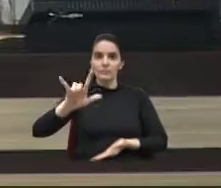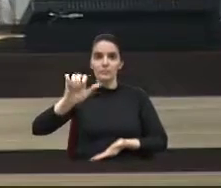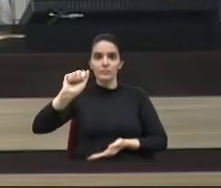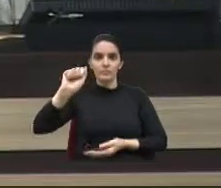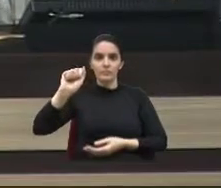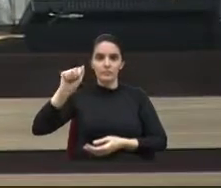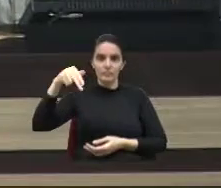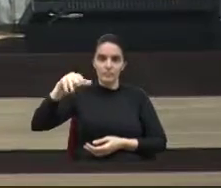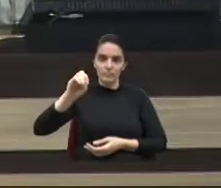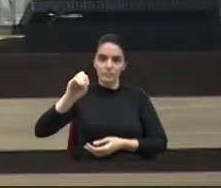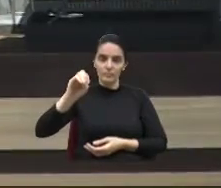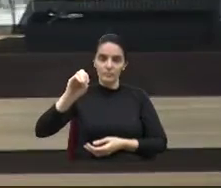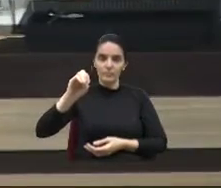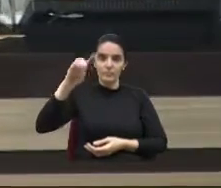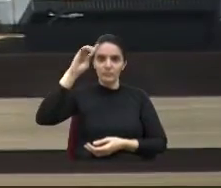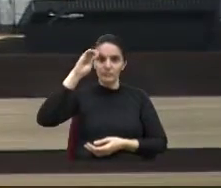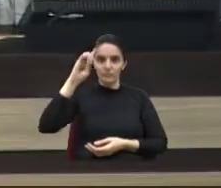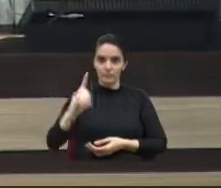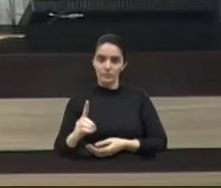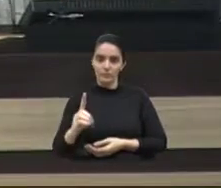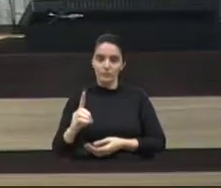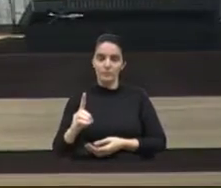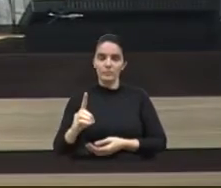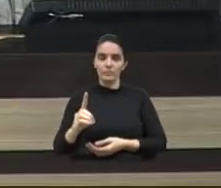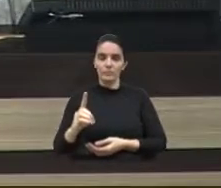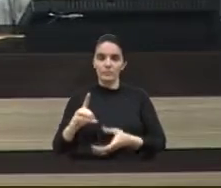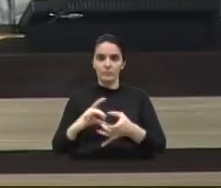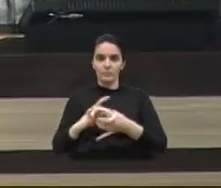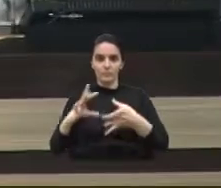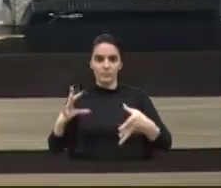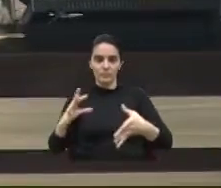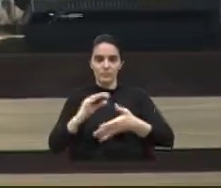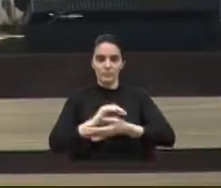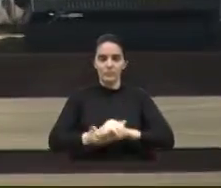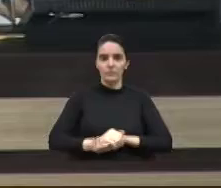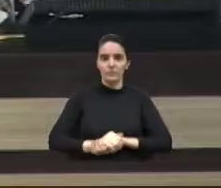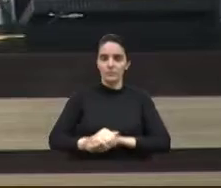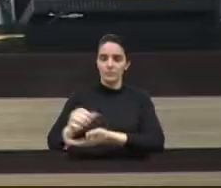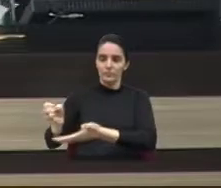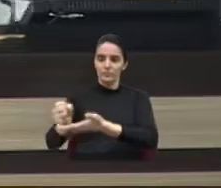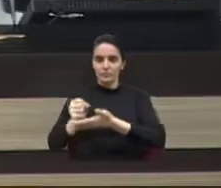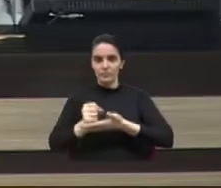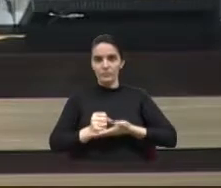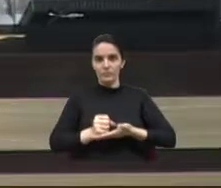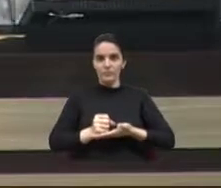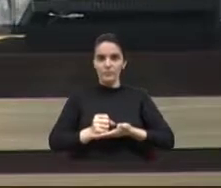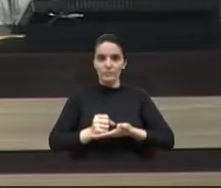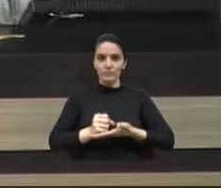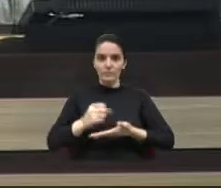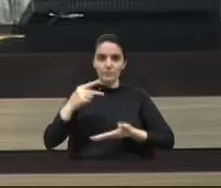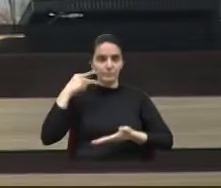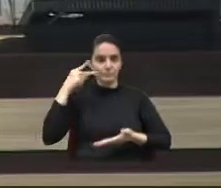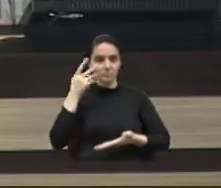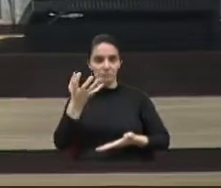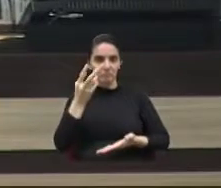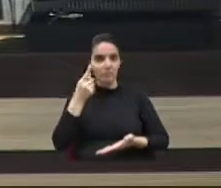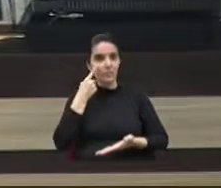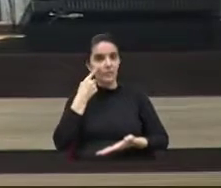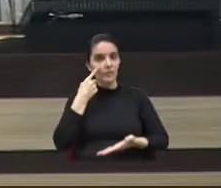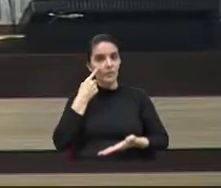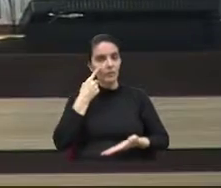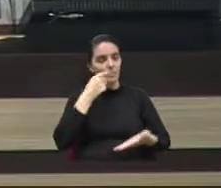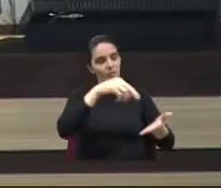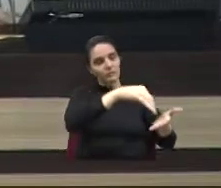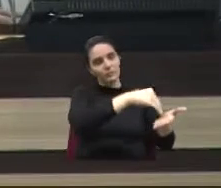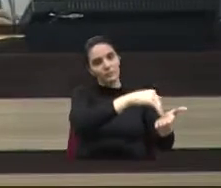de licenciamento. A presidência recebe o seu ofício e informa os senhores vereadores que